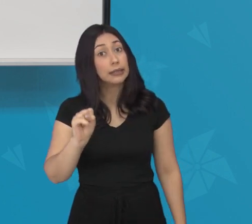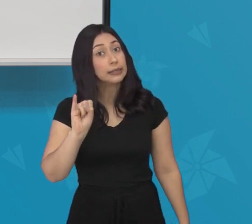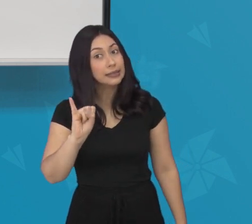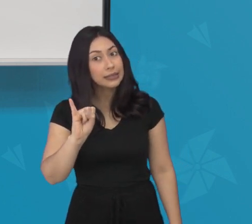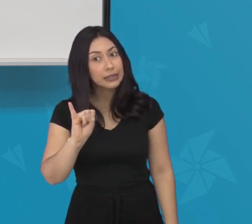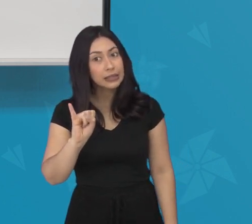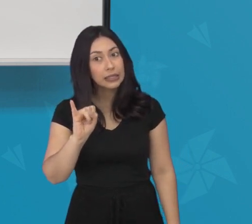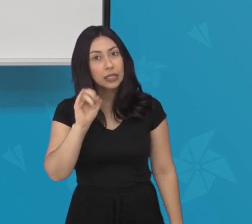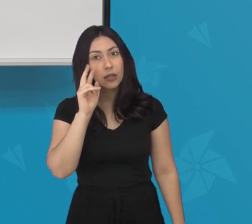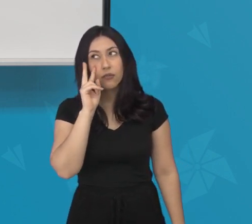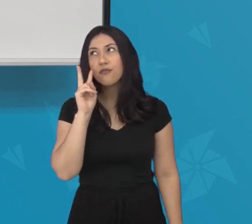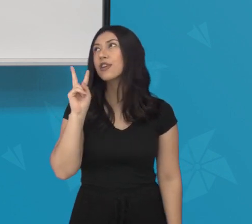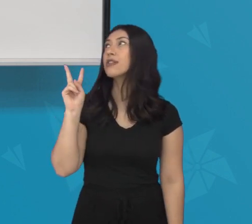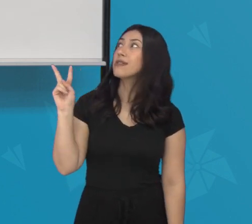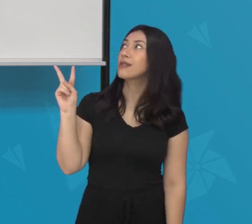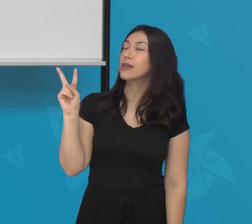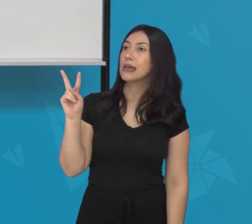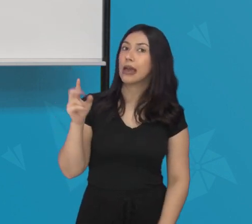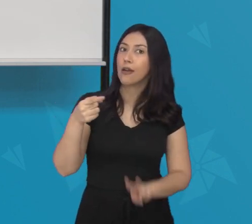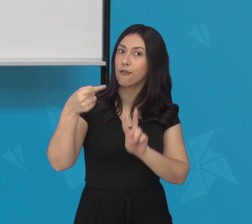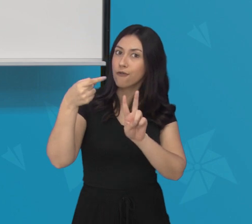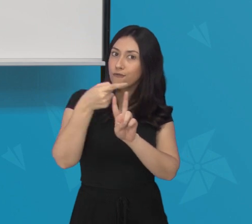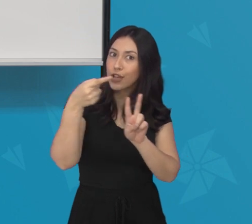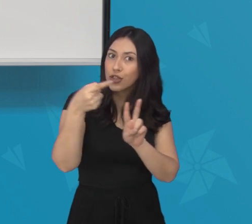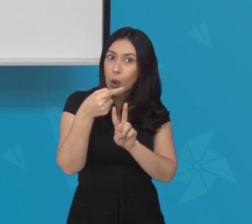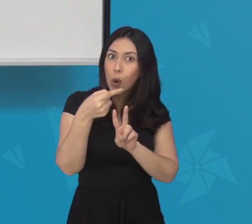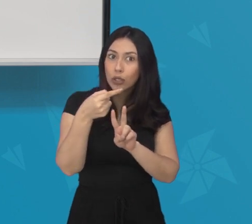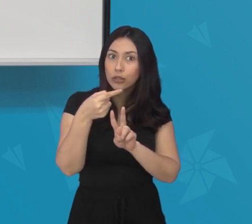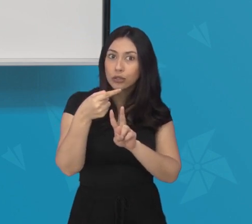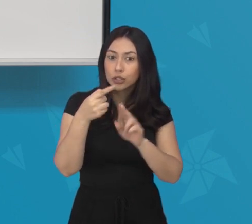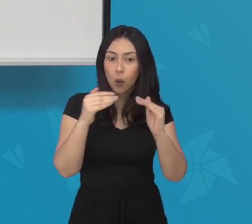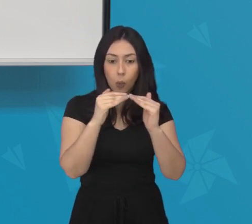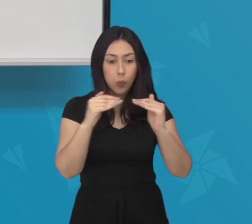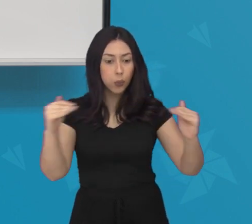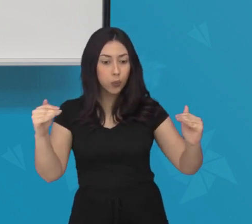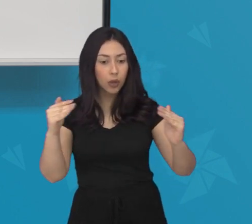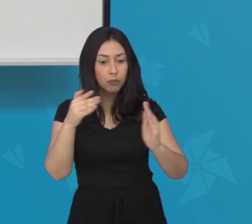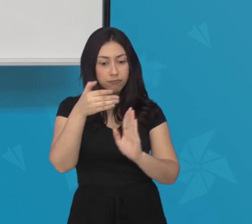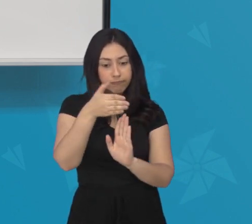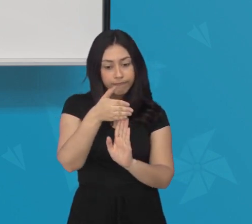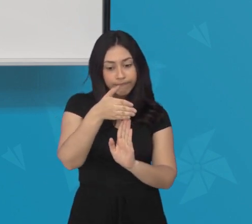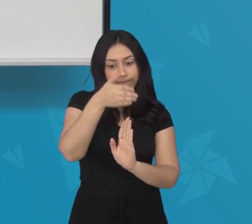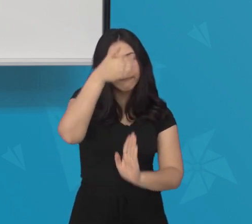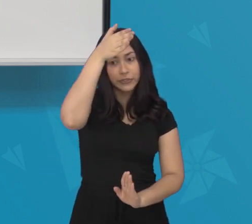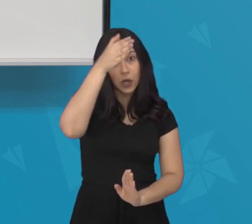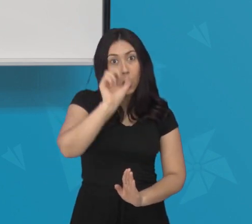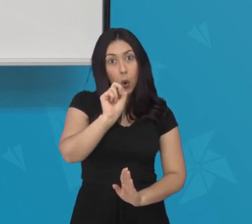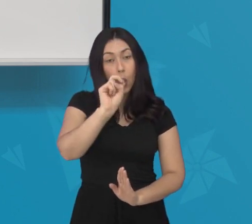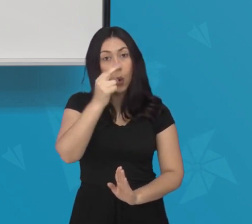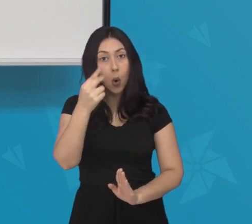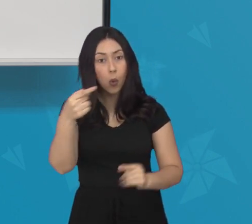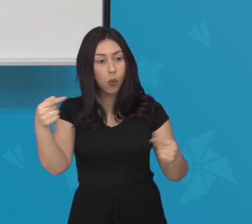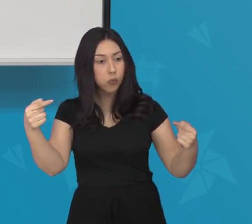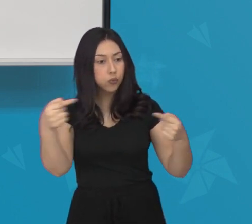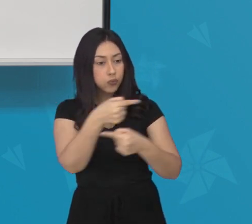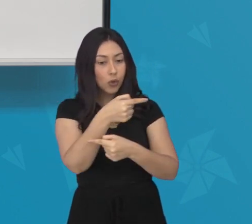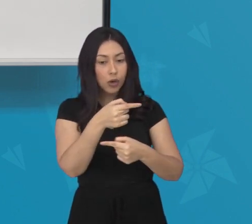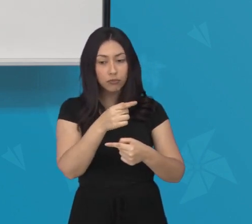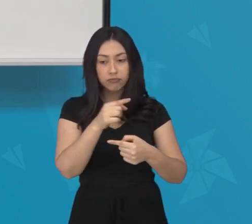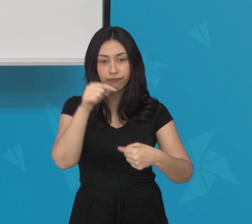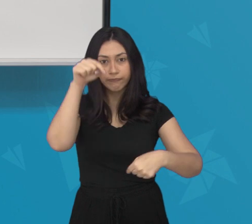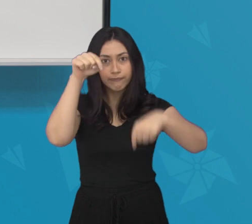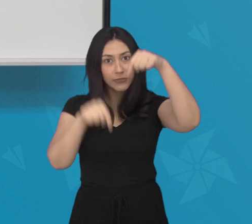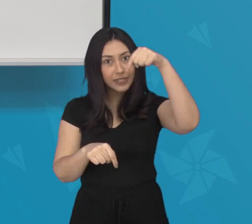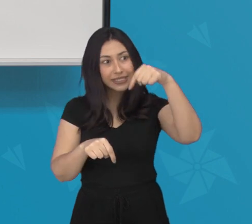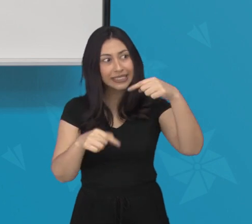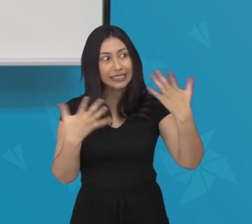Se esse tipo de raciocínio vetorial de direção e sentido ainda dá aquela dificuldade, você tem que parar